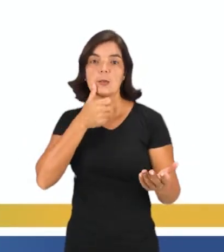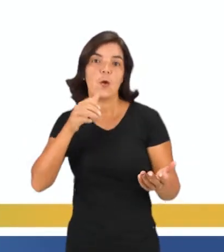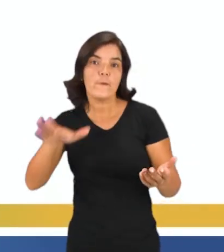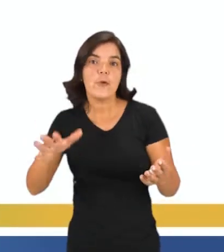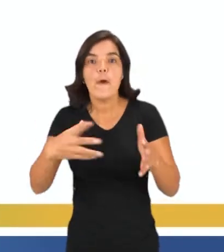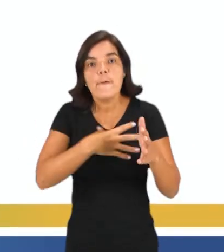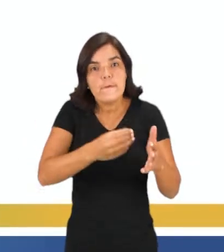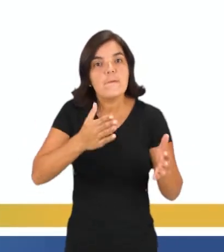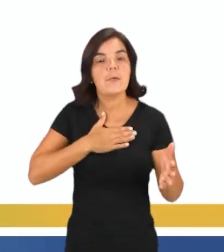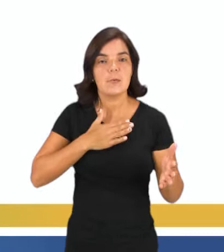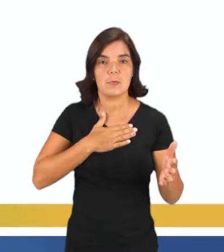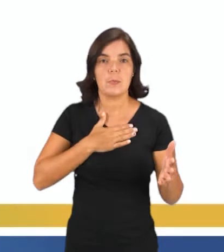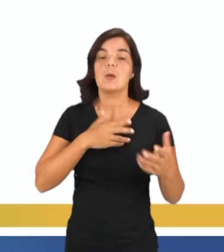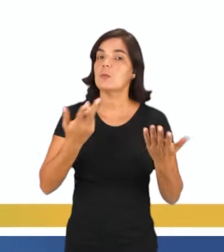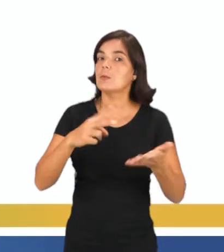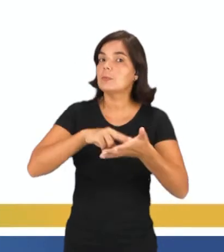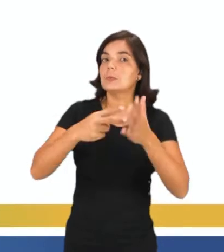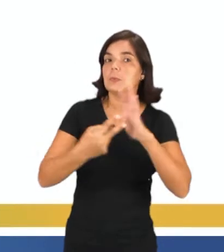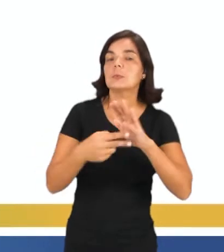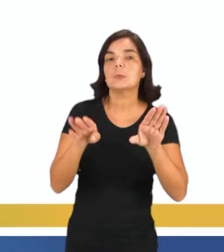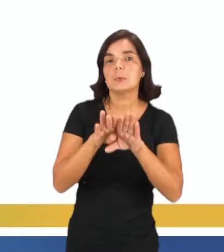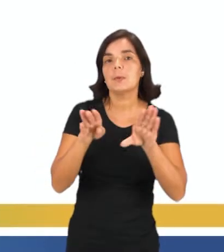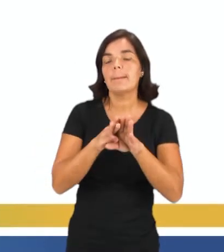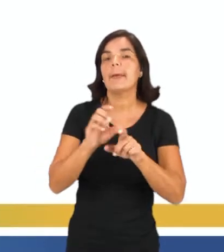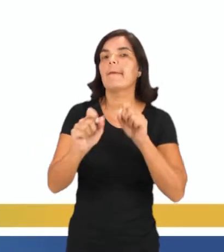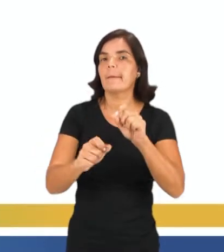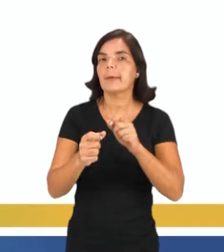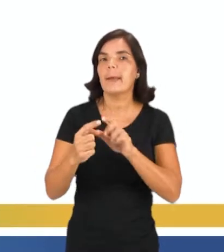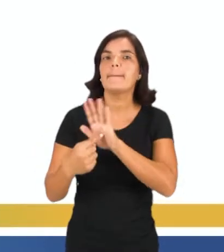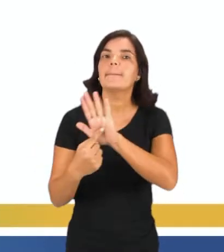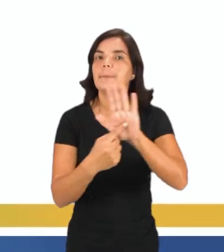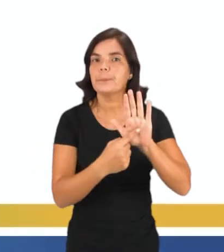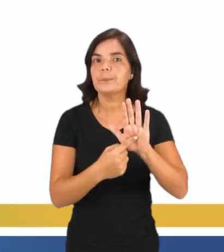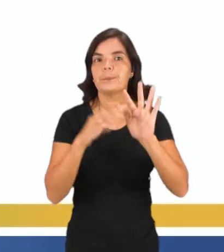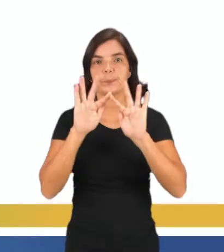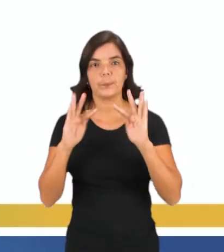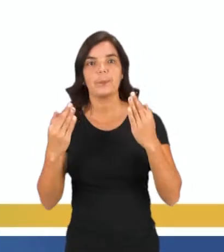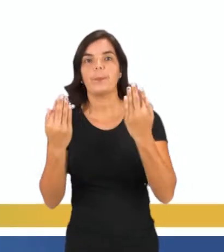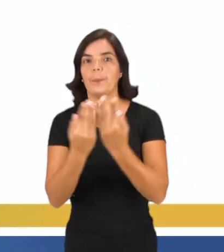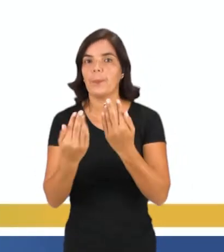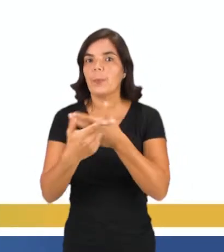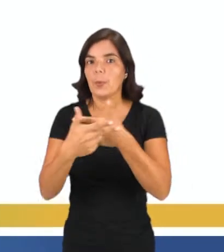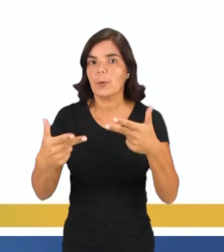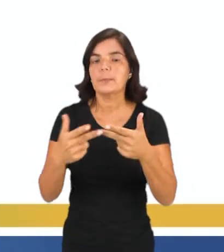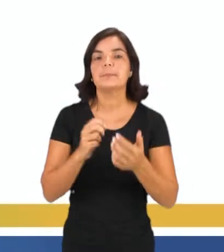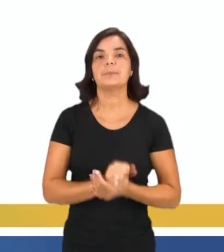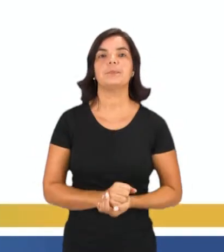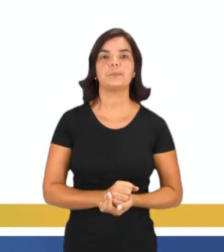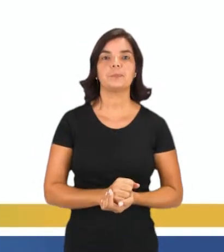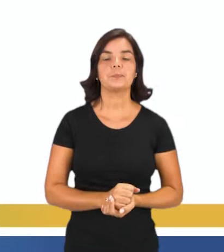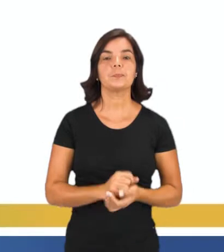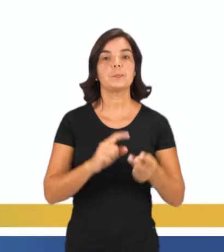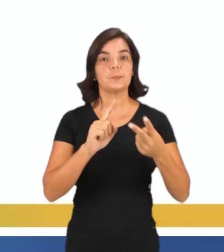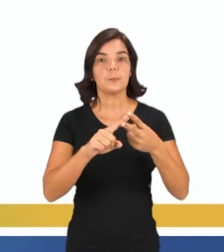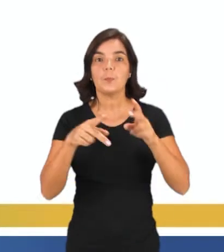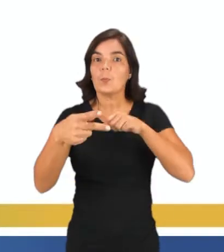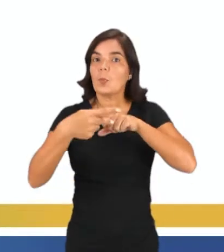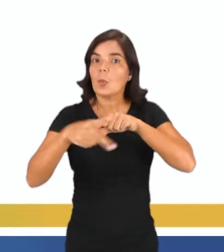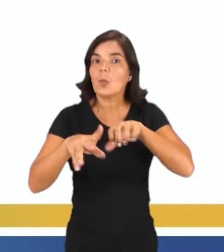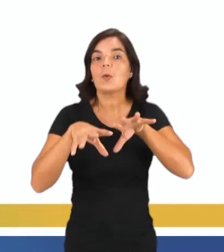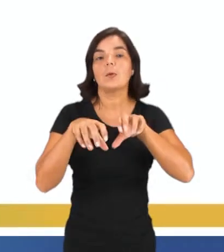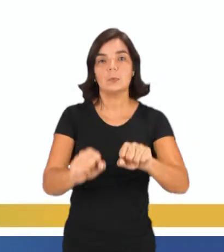filho meu, é meu filho. Então, também serve para indicar familiaridade com alguém. Os pronomes